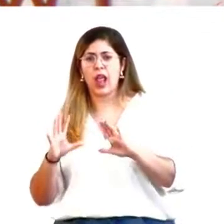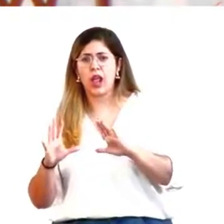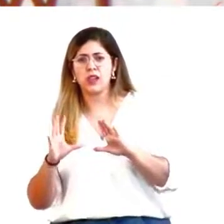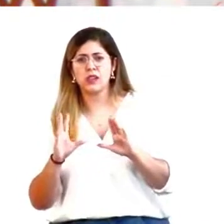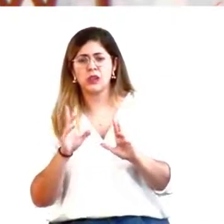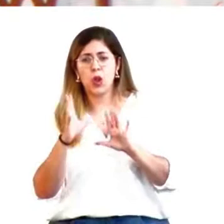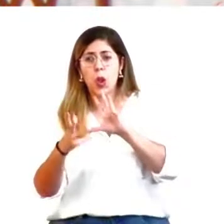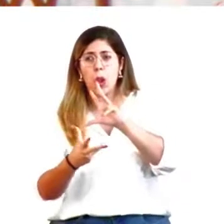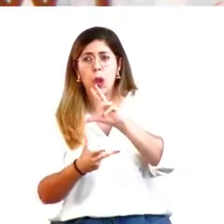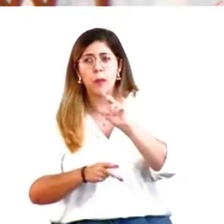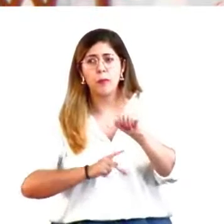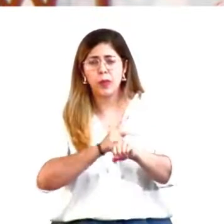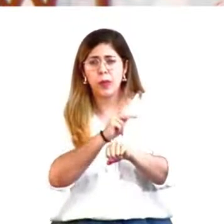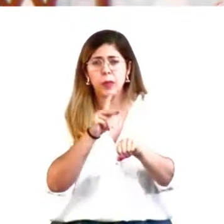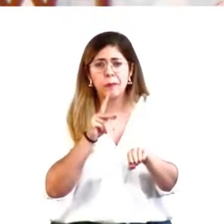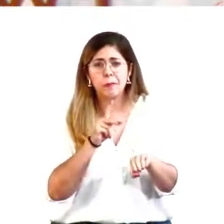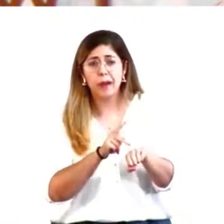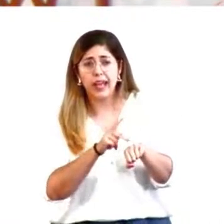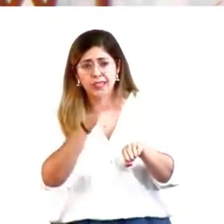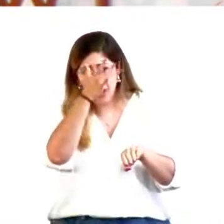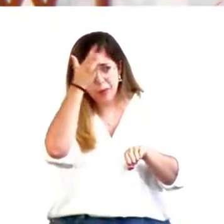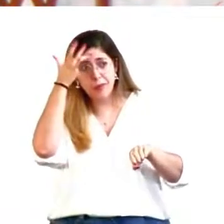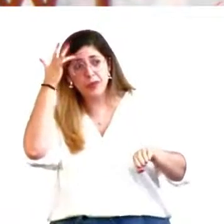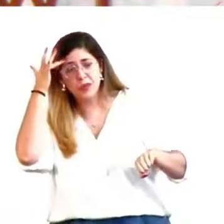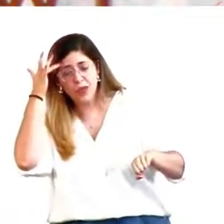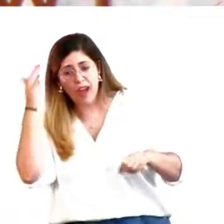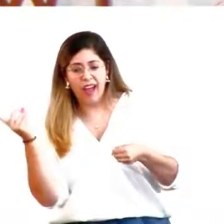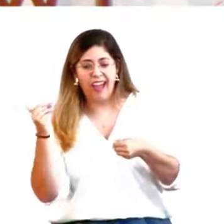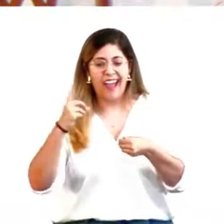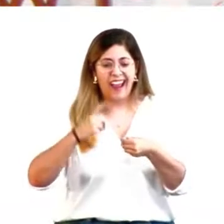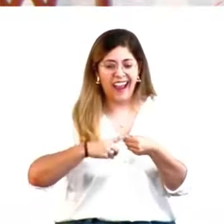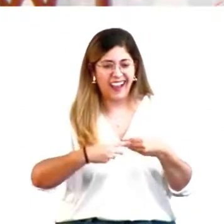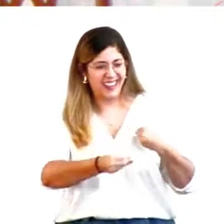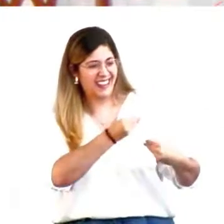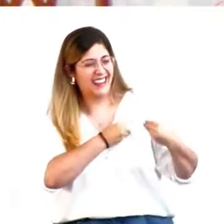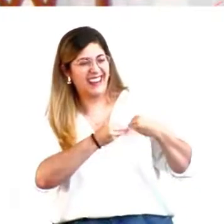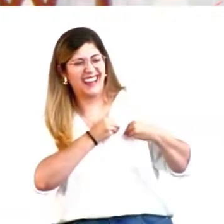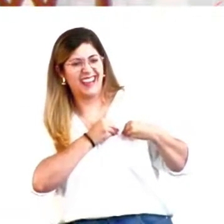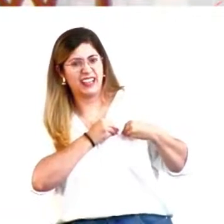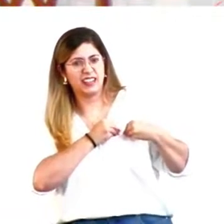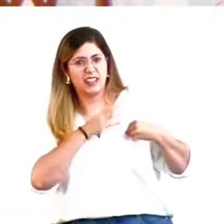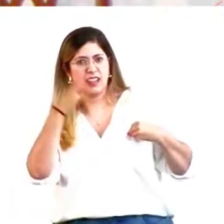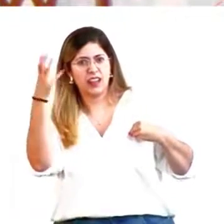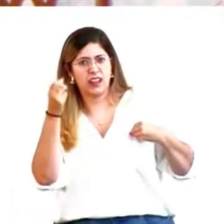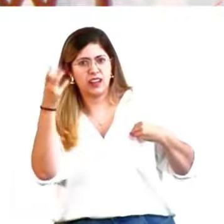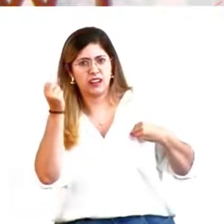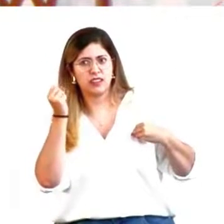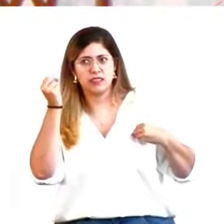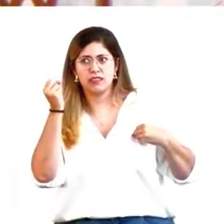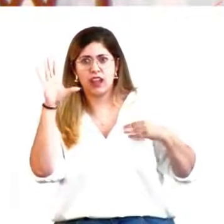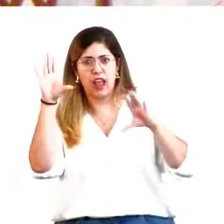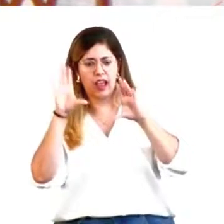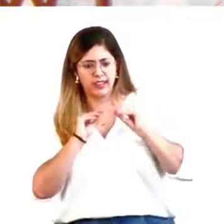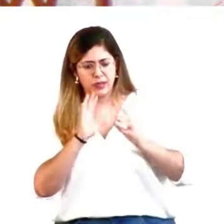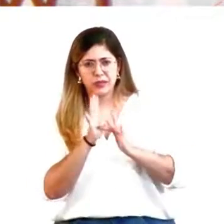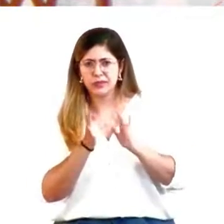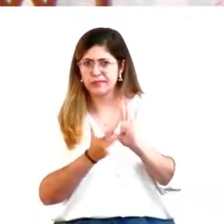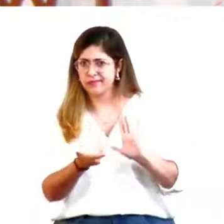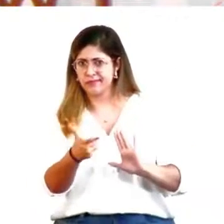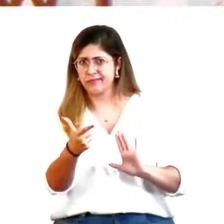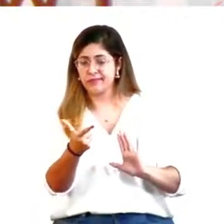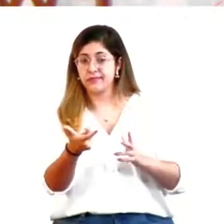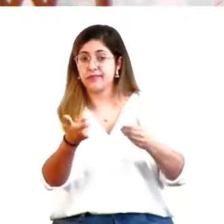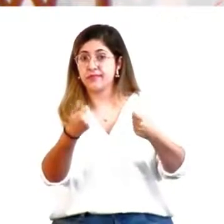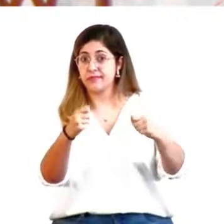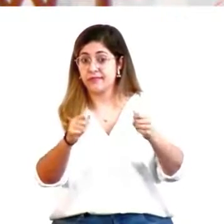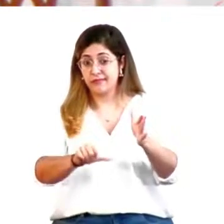avarento que é idólatra tem herança no reino de Cristo e de Deus. Ninguém vos engane com palavras vãs, porque